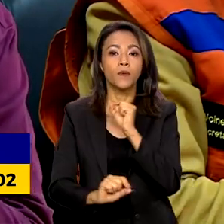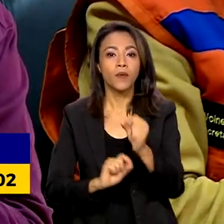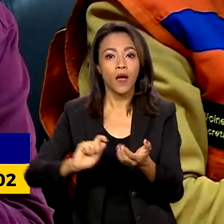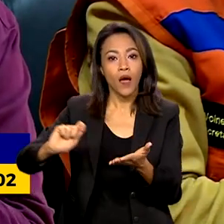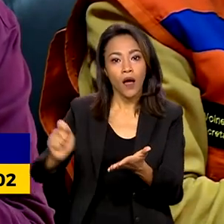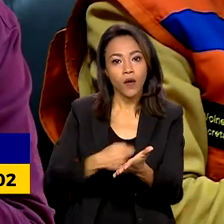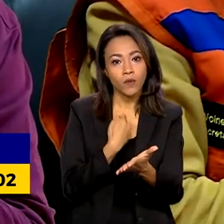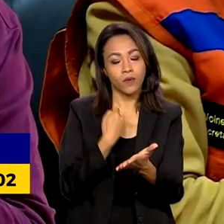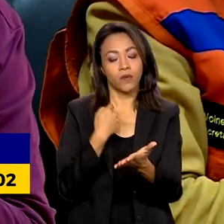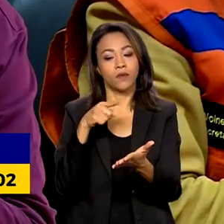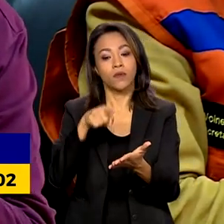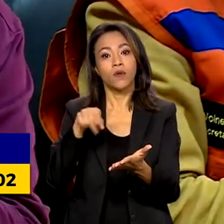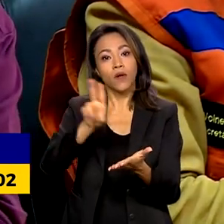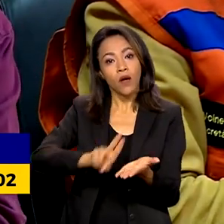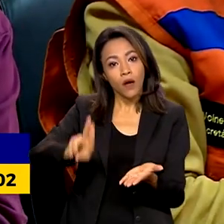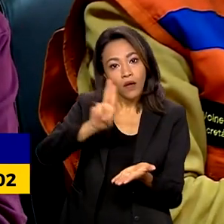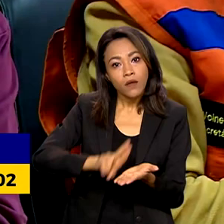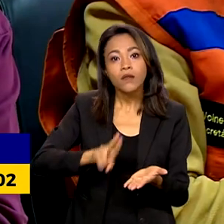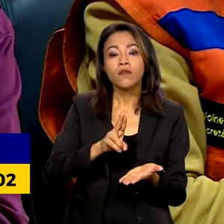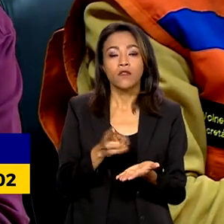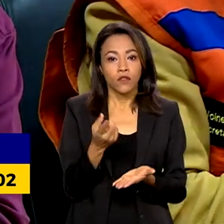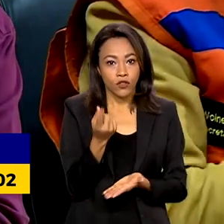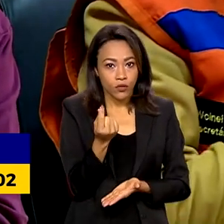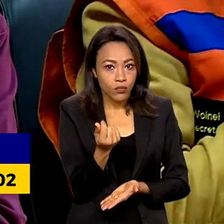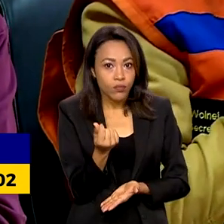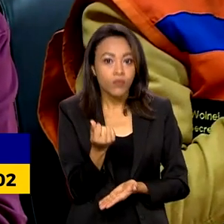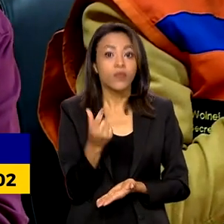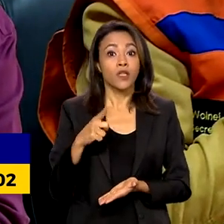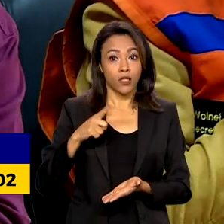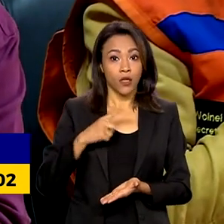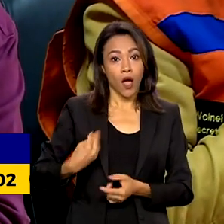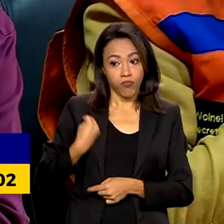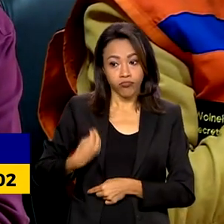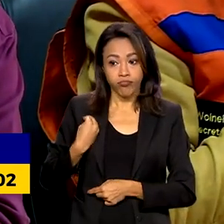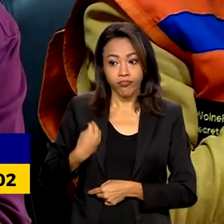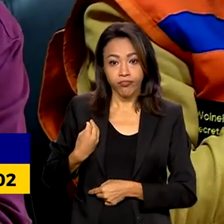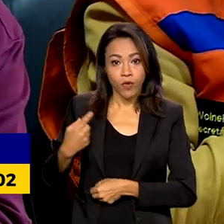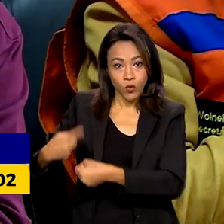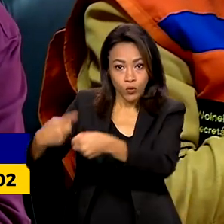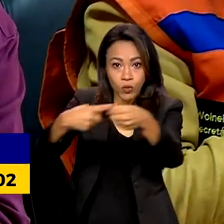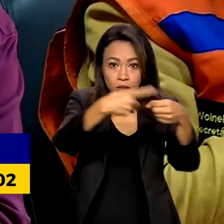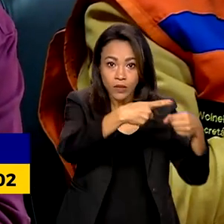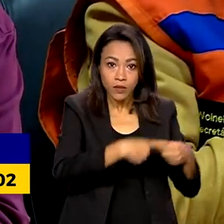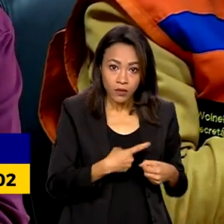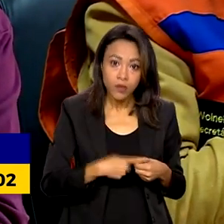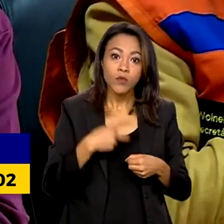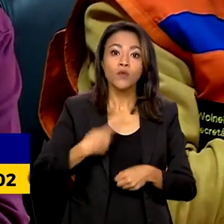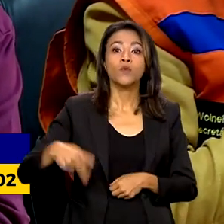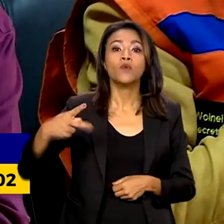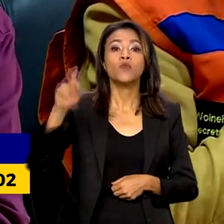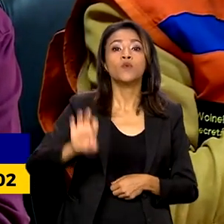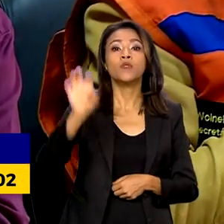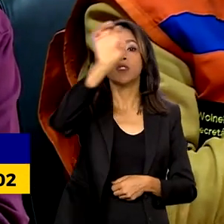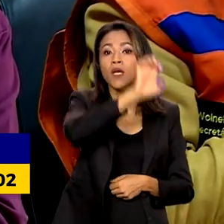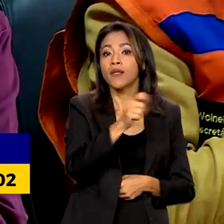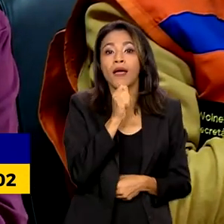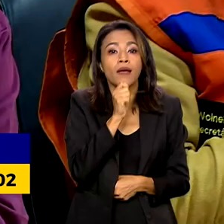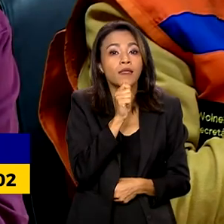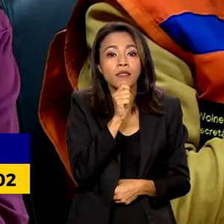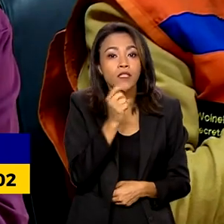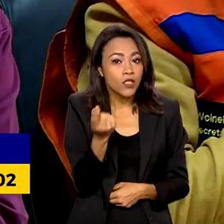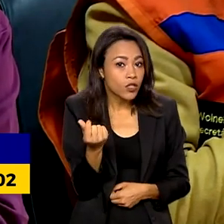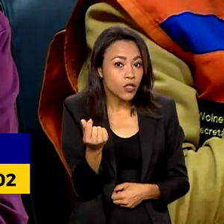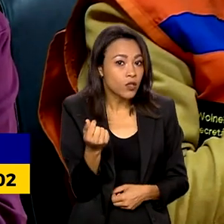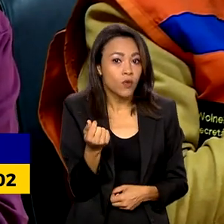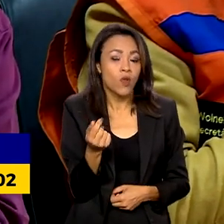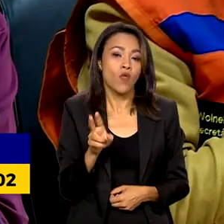da utilização de recursos que estão nos municípios e estados que não foram utilizados